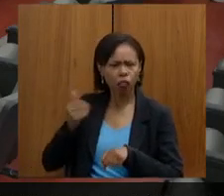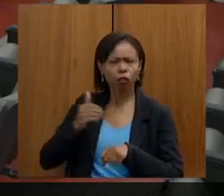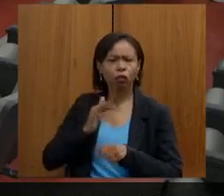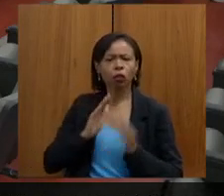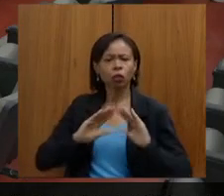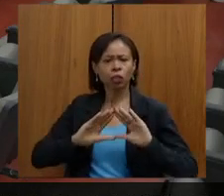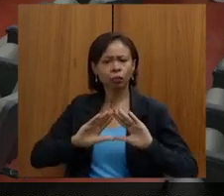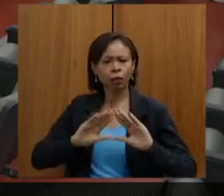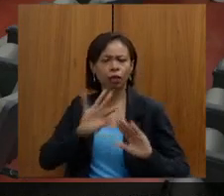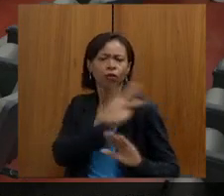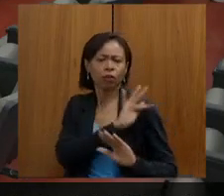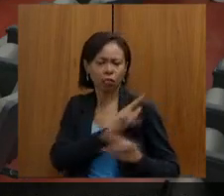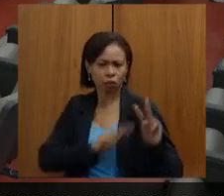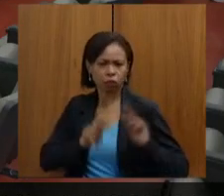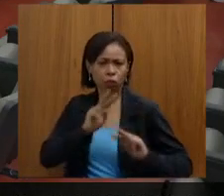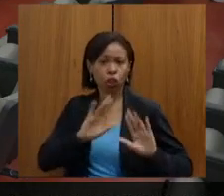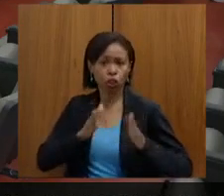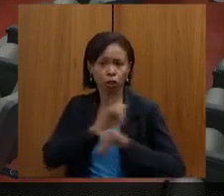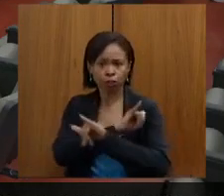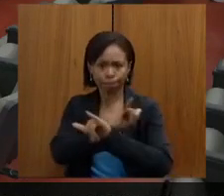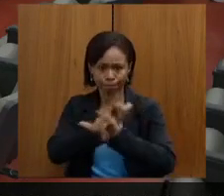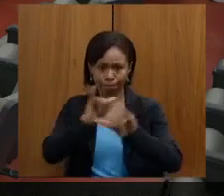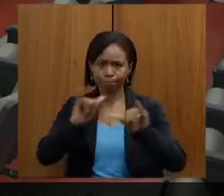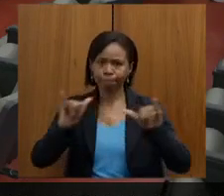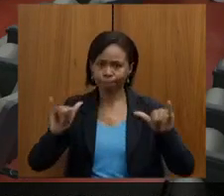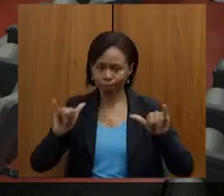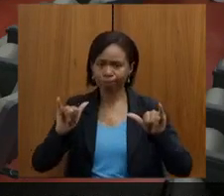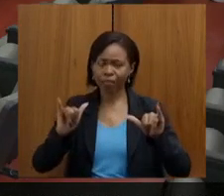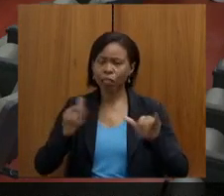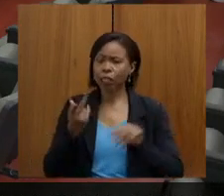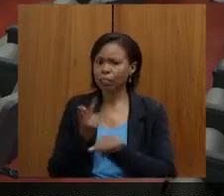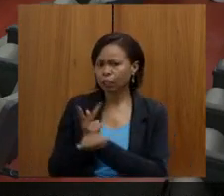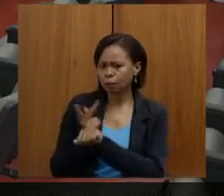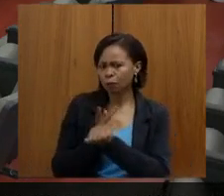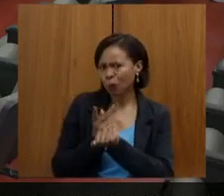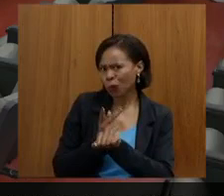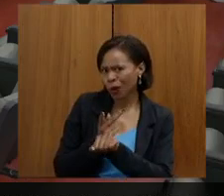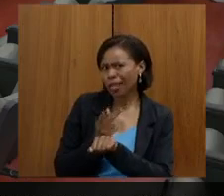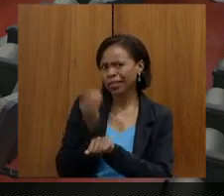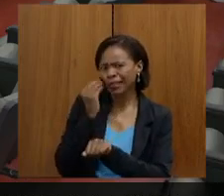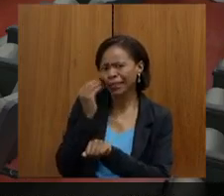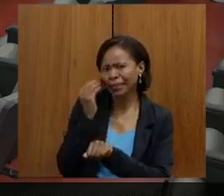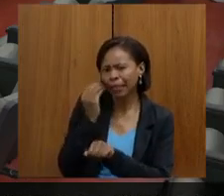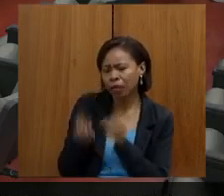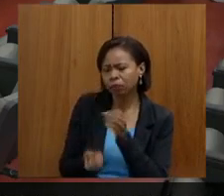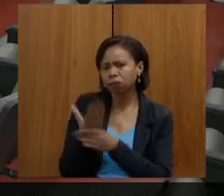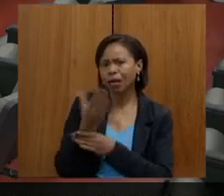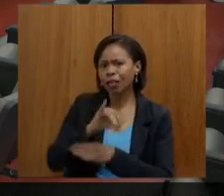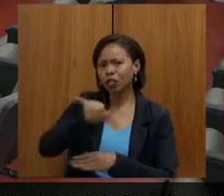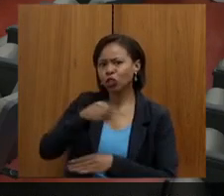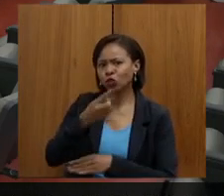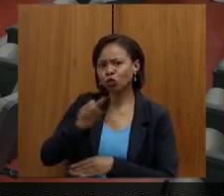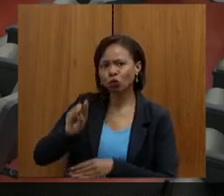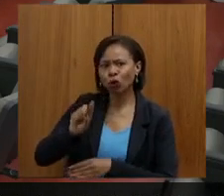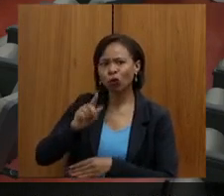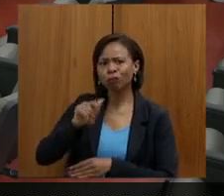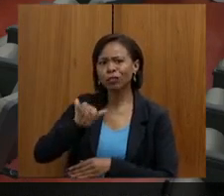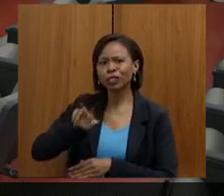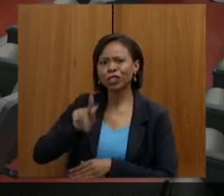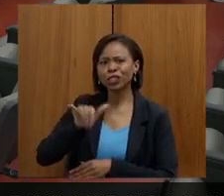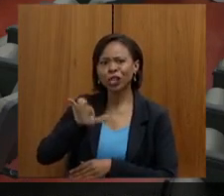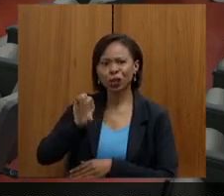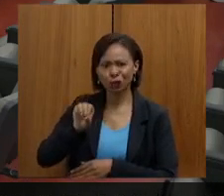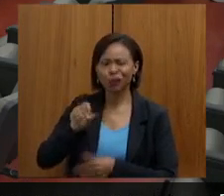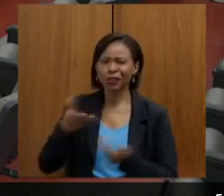Assembleia fiscaliza nós anunciamos que estávamos na busca de inaugurar João Pinheiro e aqui a gente tem a satisfação